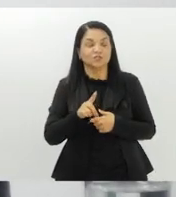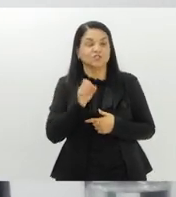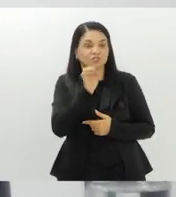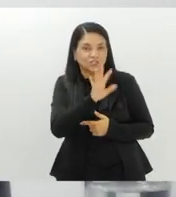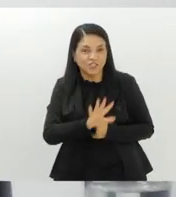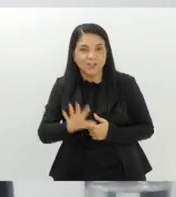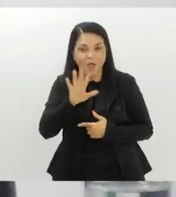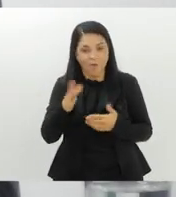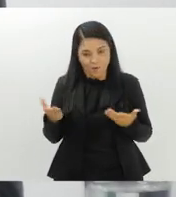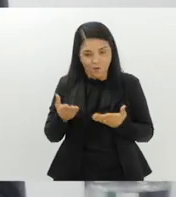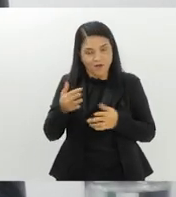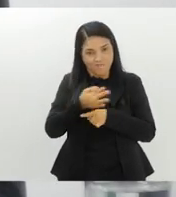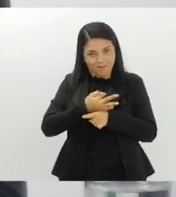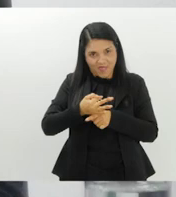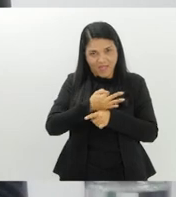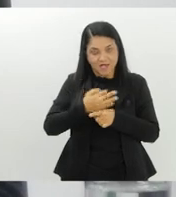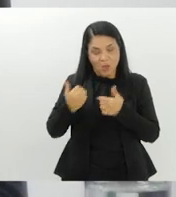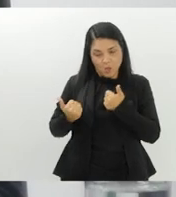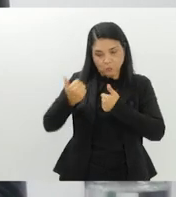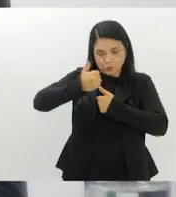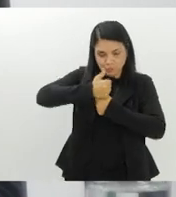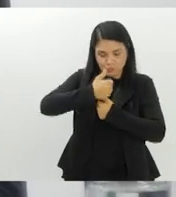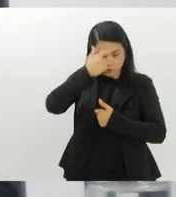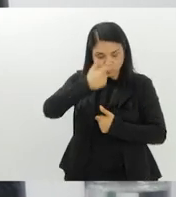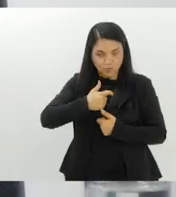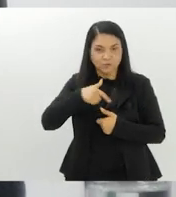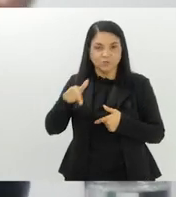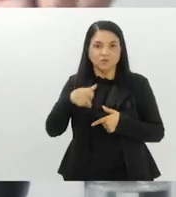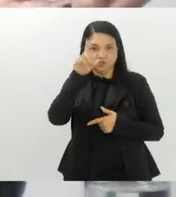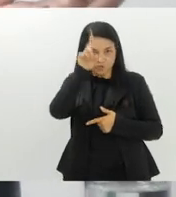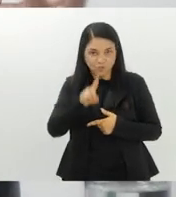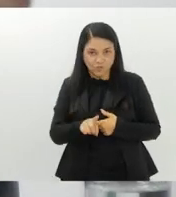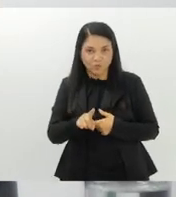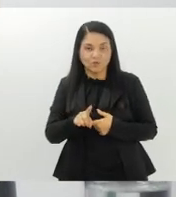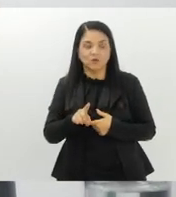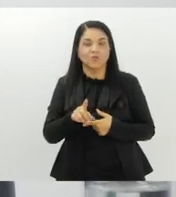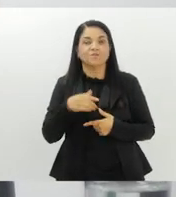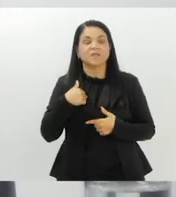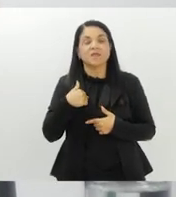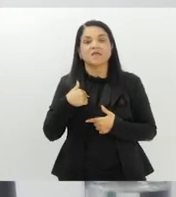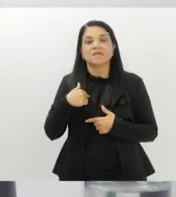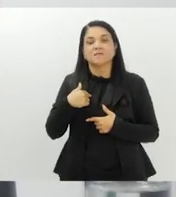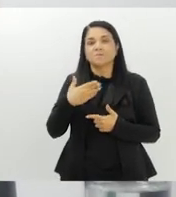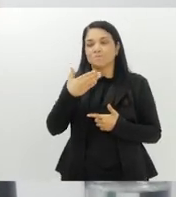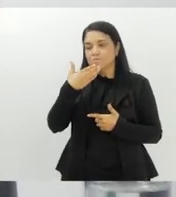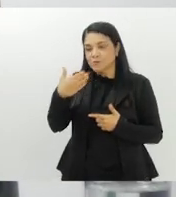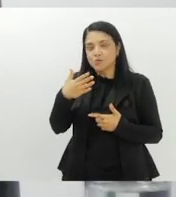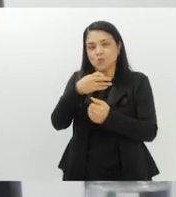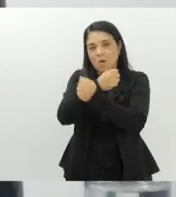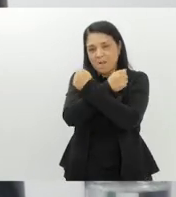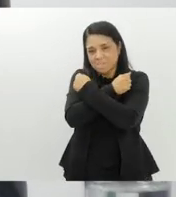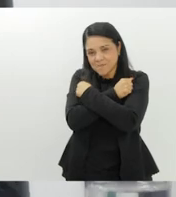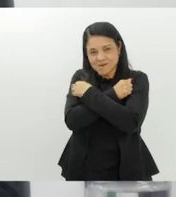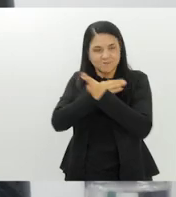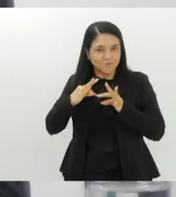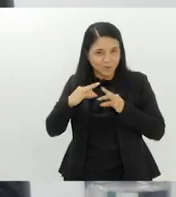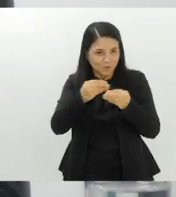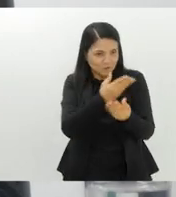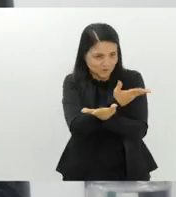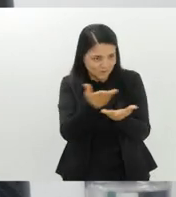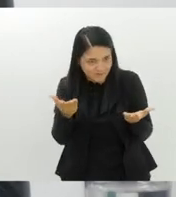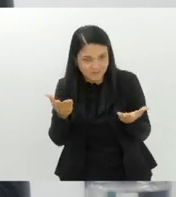em férias, hoje estou substituindo, né, mas ele mandou um abraço para todos.